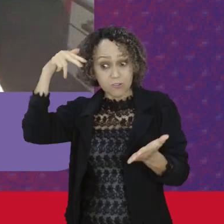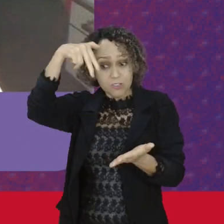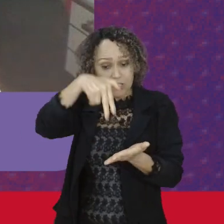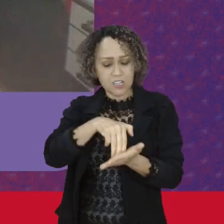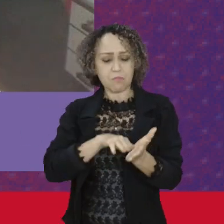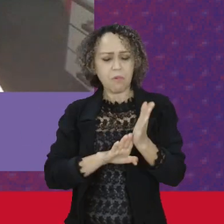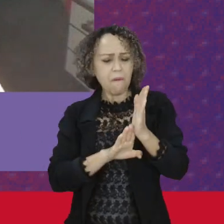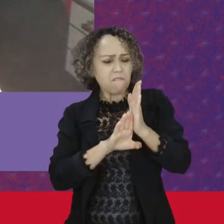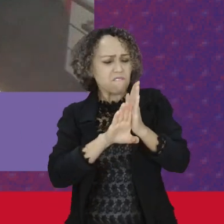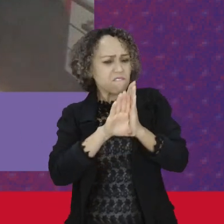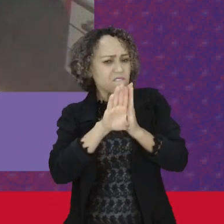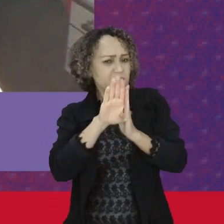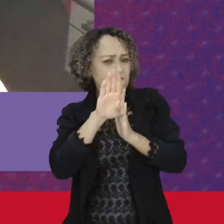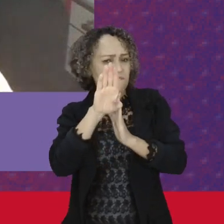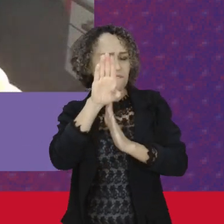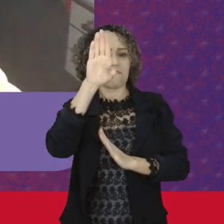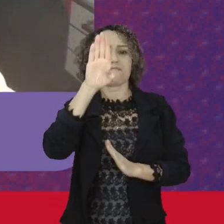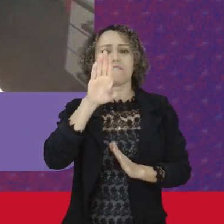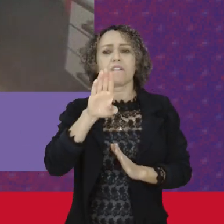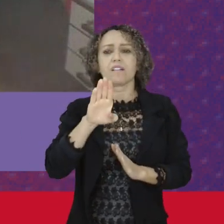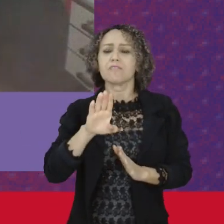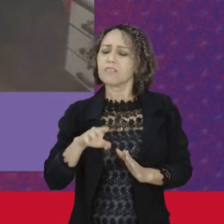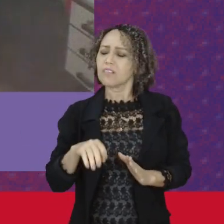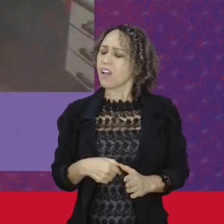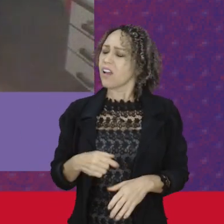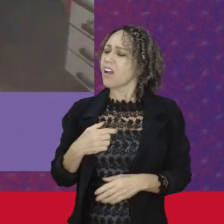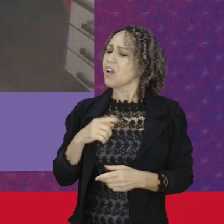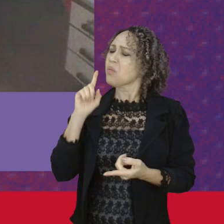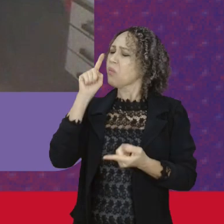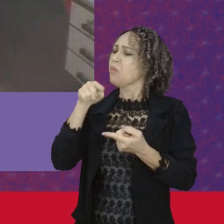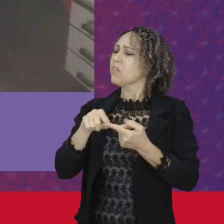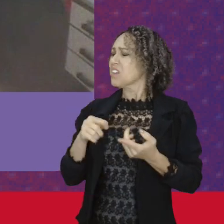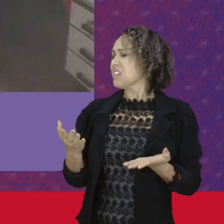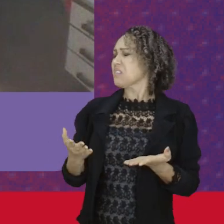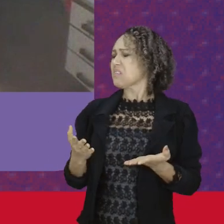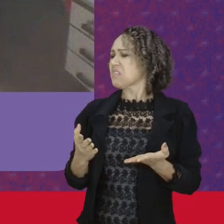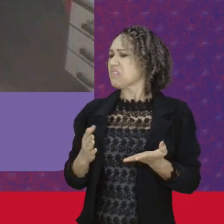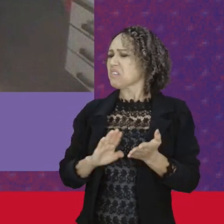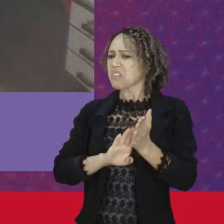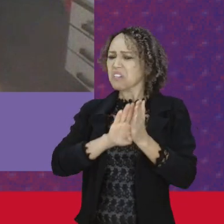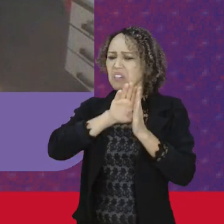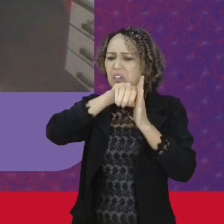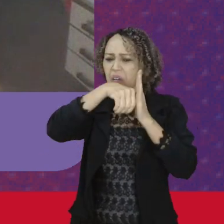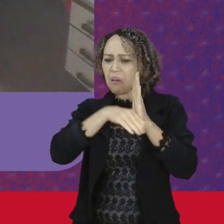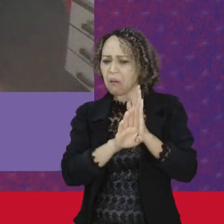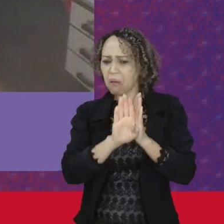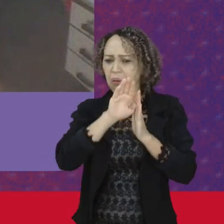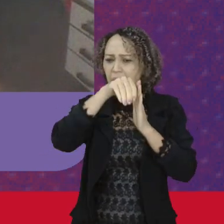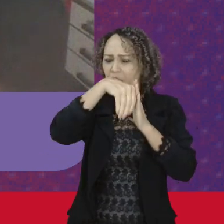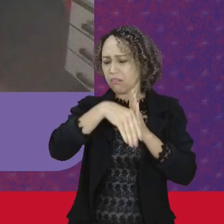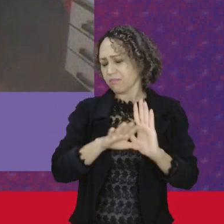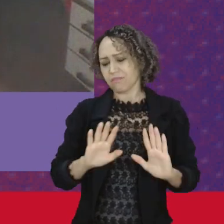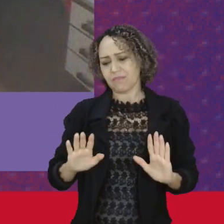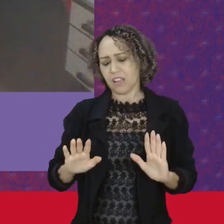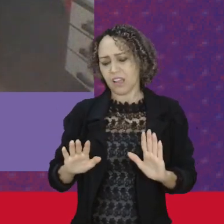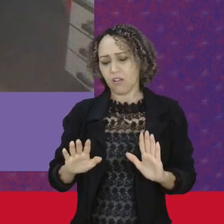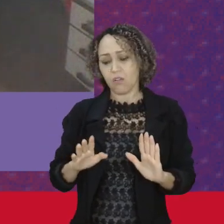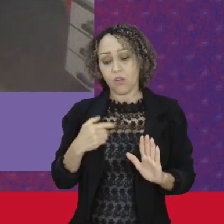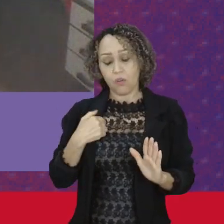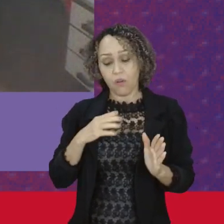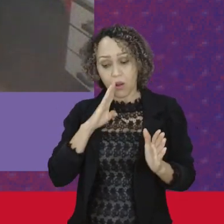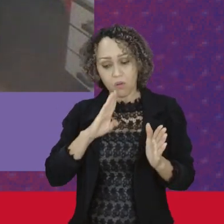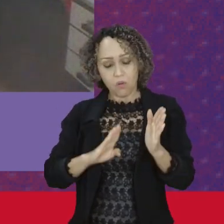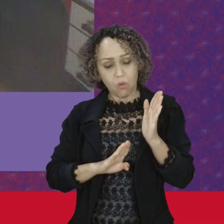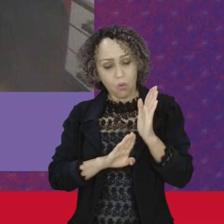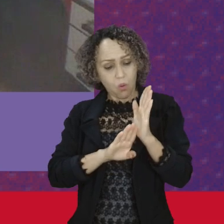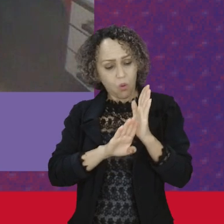E ela falava isso, eu falei, é mesmo, né, Nair? Pensando bem, que onda. Então, eu não uso essa expressão, mas eu vejo que esse, por exemplo,